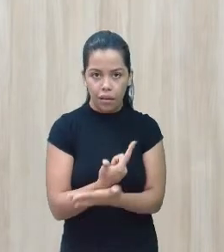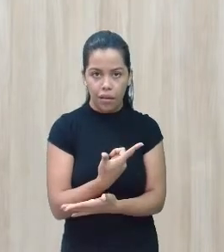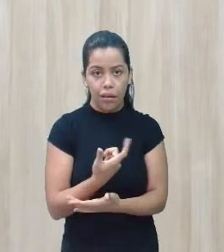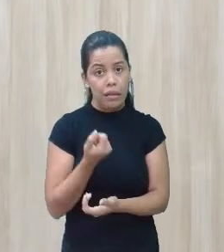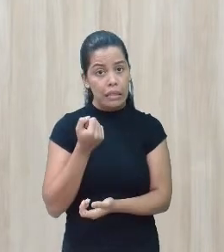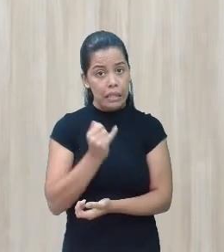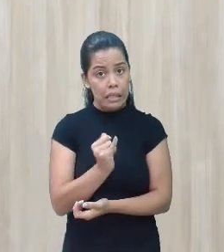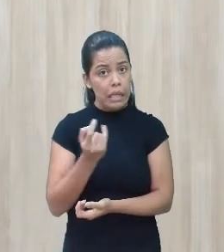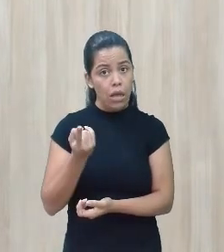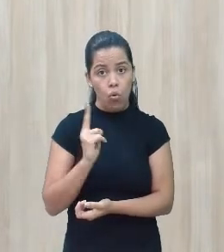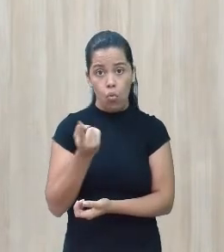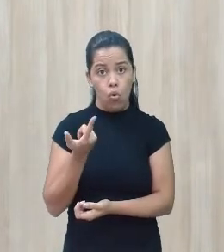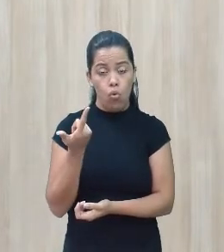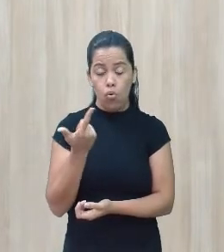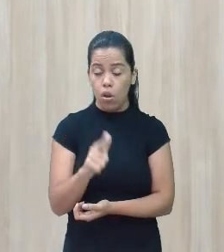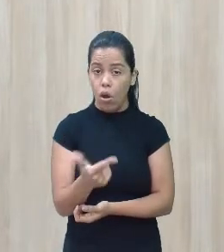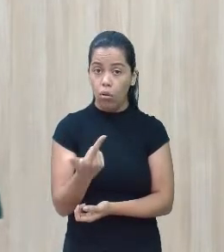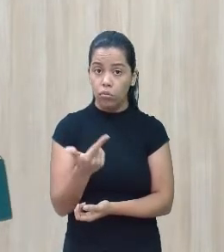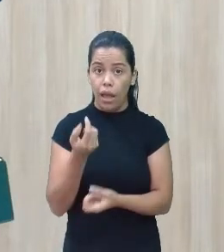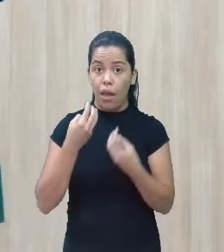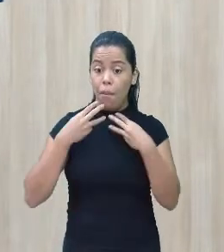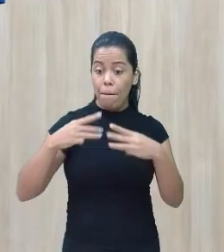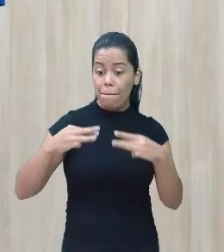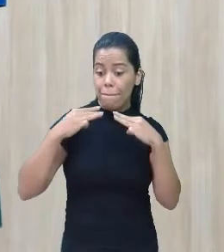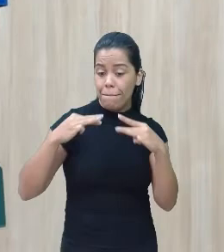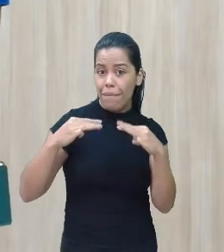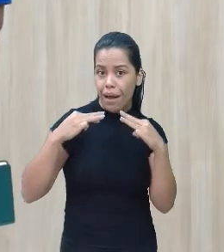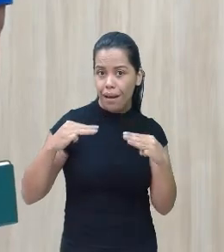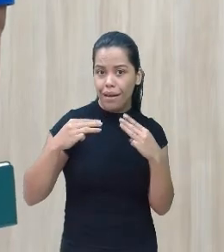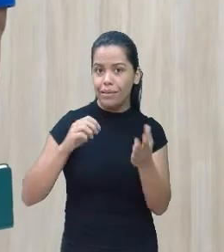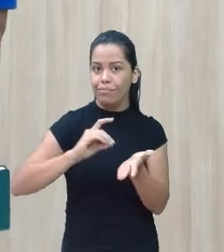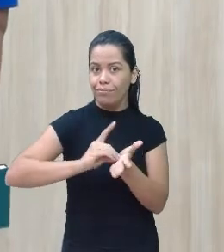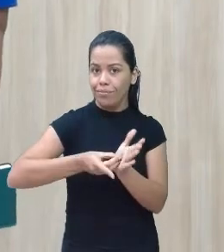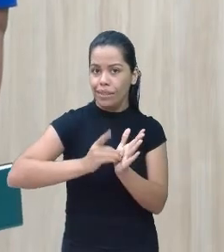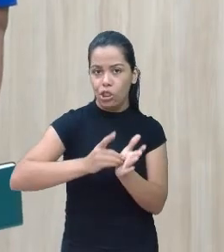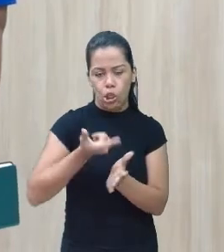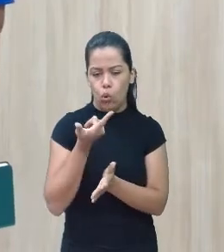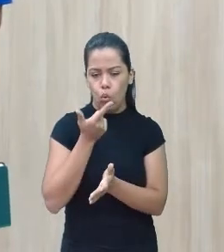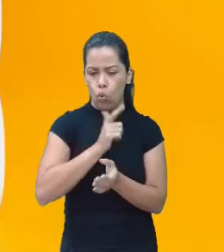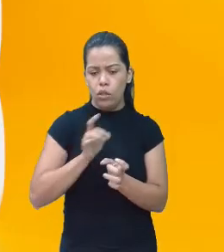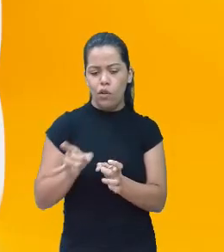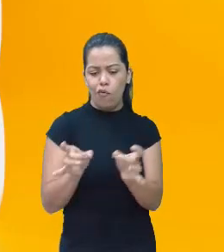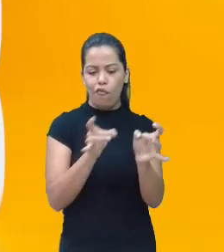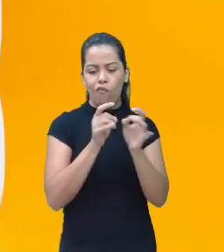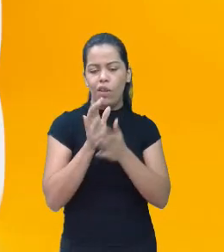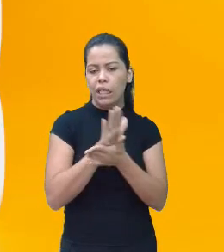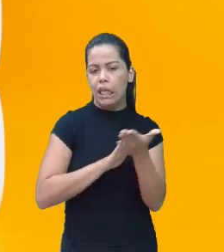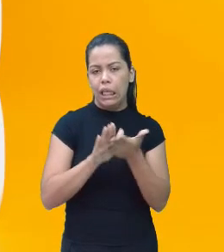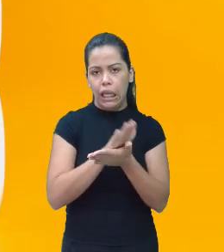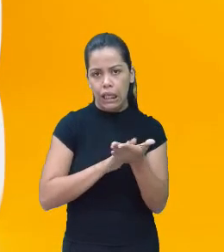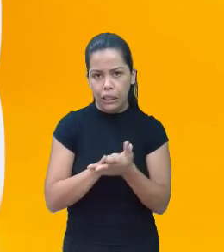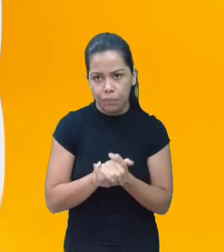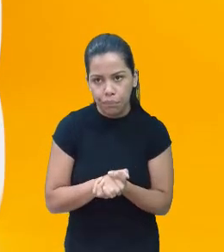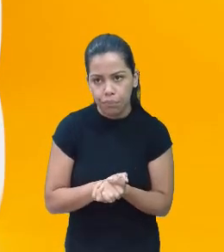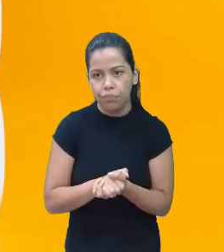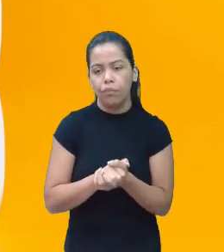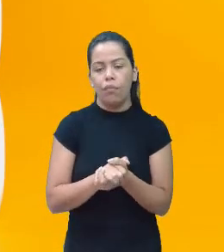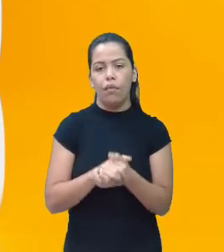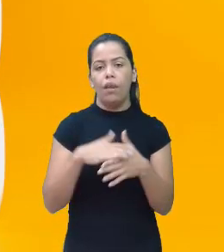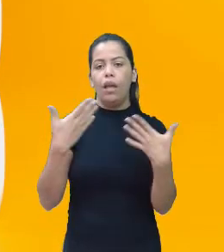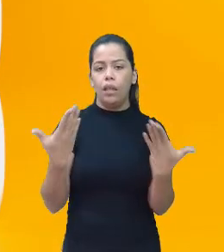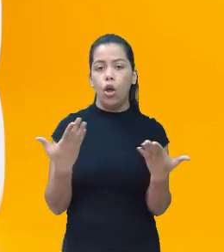marketing, se eu não for uma marqueteira? Então, tá aqui que o marketing que é alguma coisa que todo